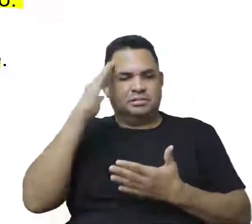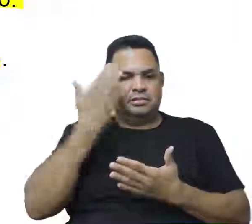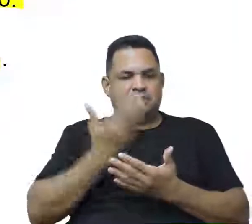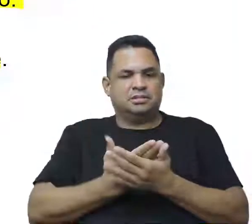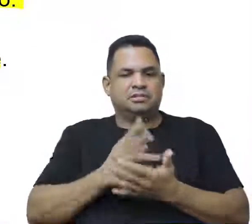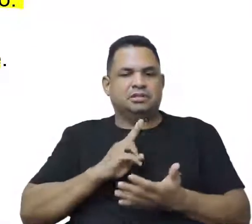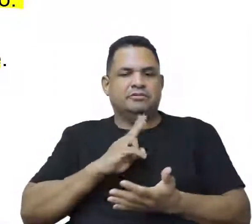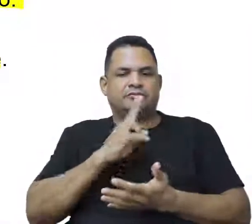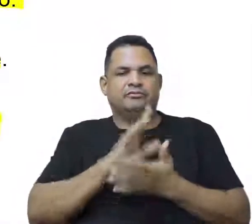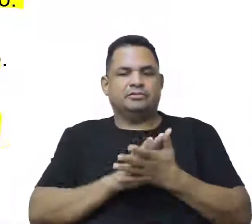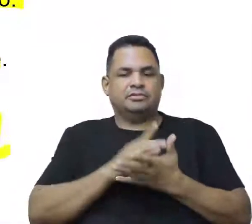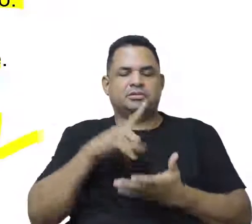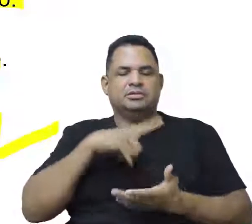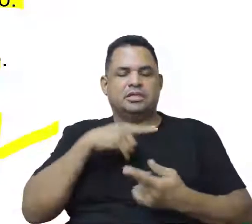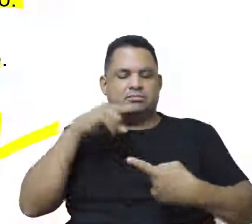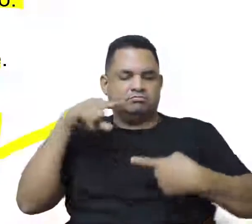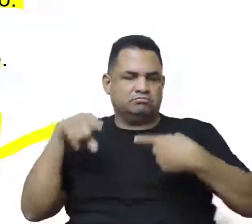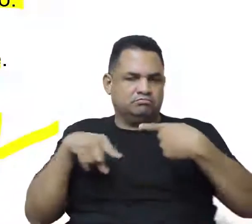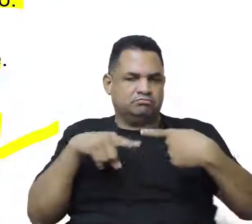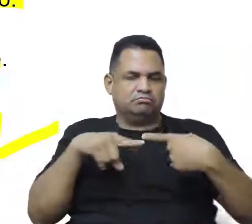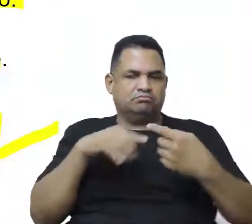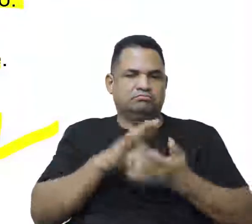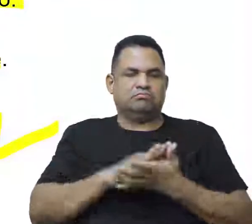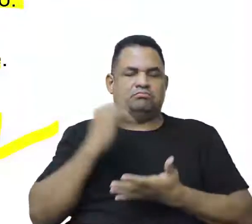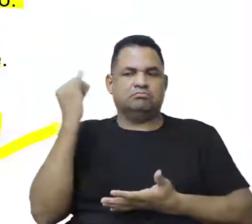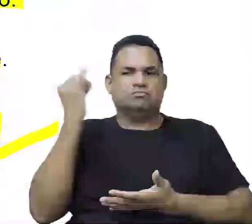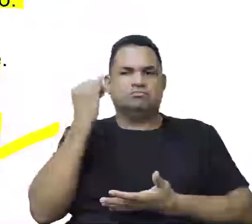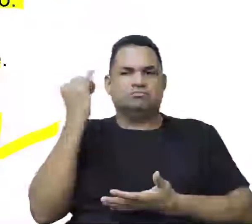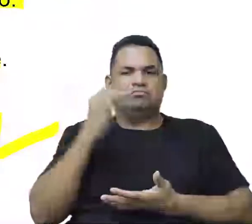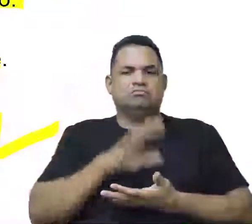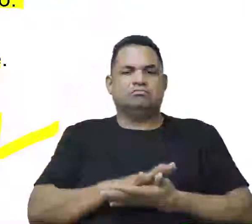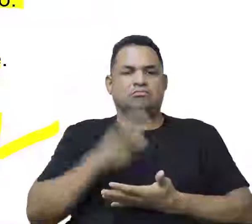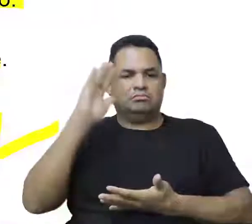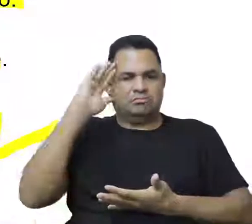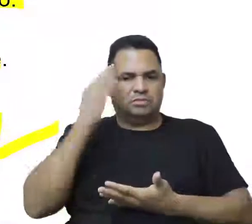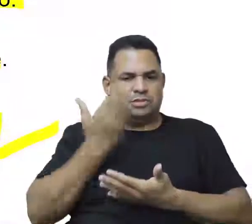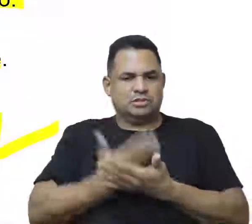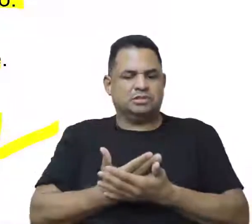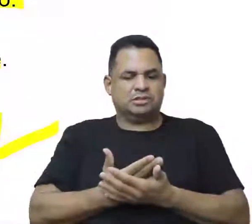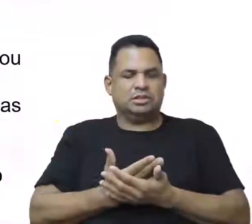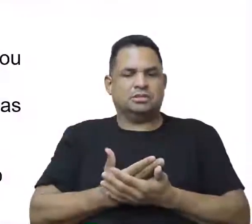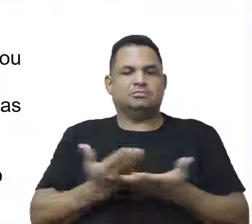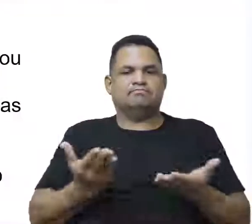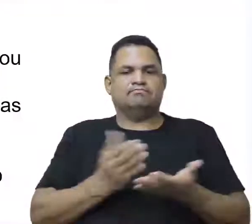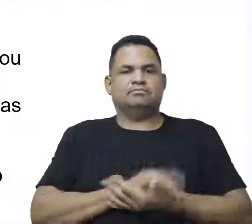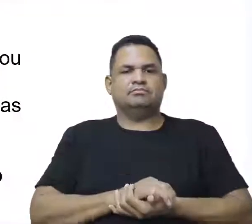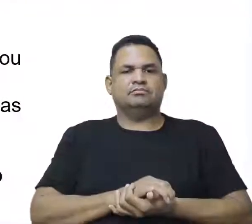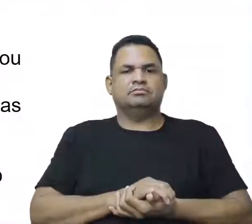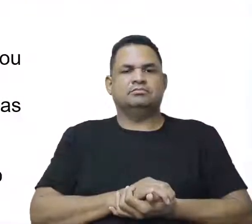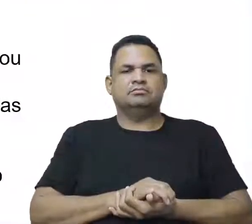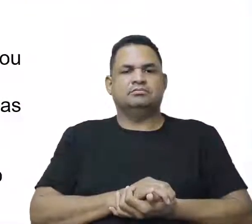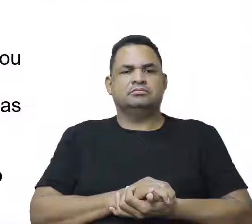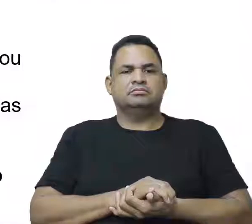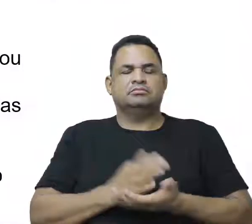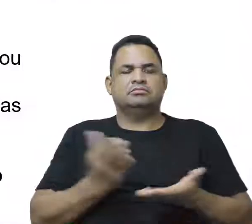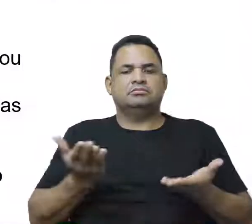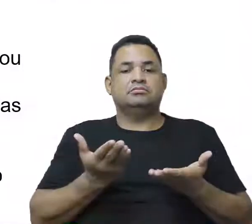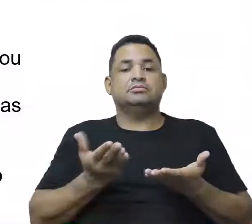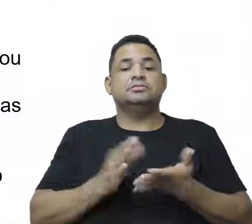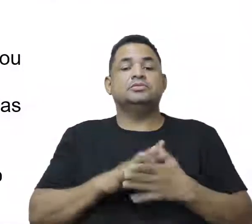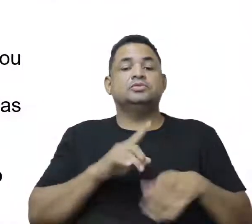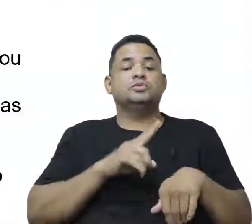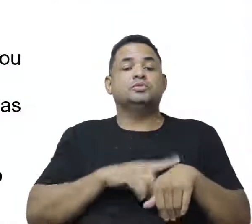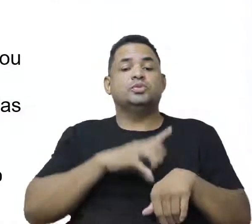potencial e mantenha o foco. Esse aqui é muito importante, acreditar no seu potencial. E no dia da prova?